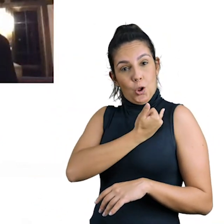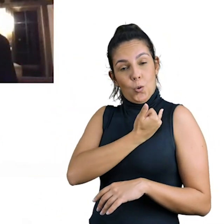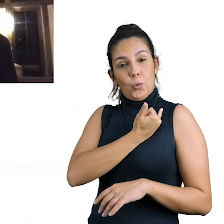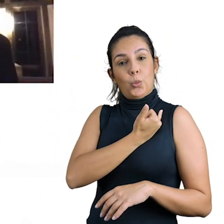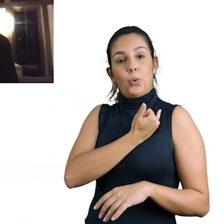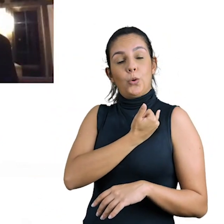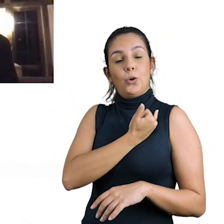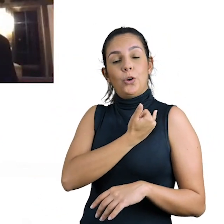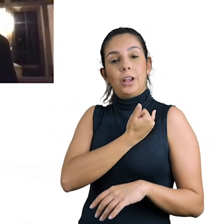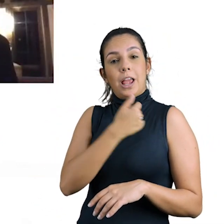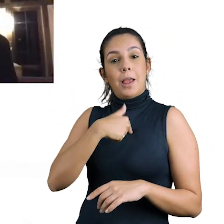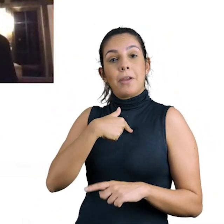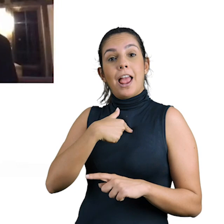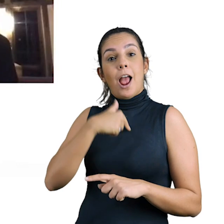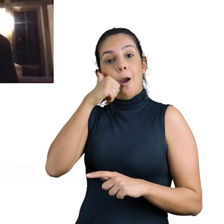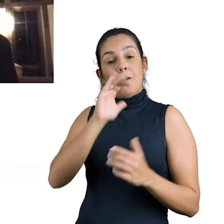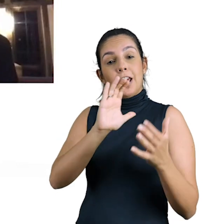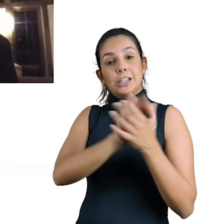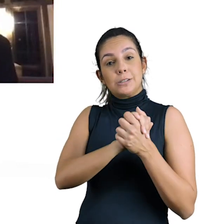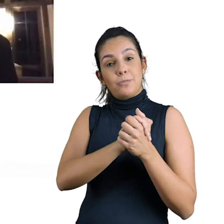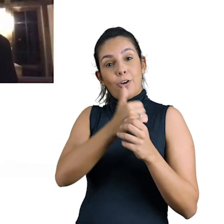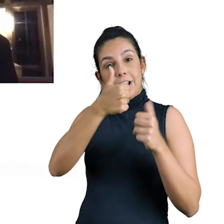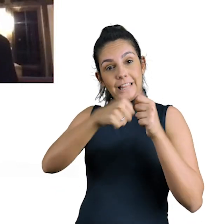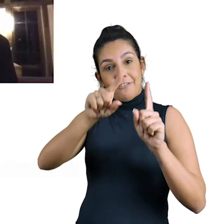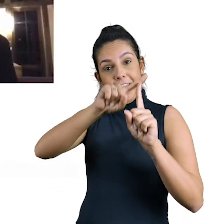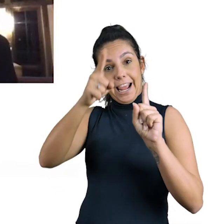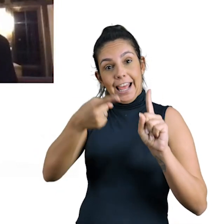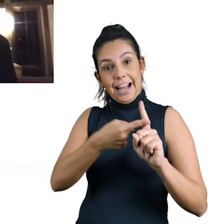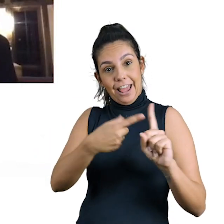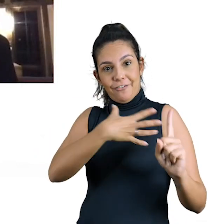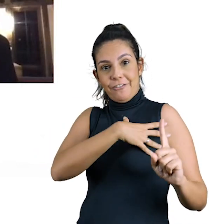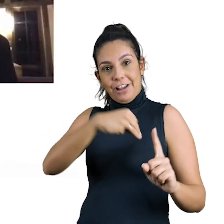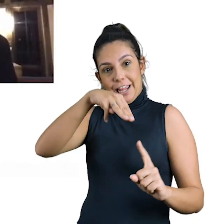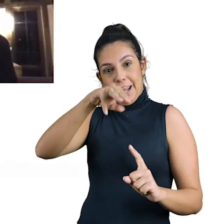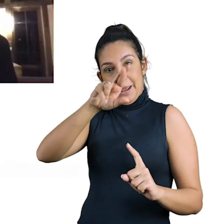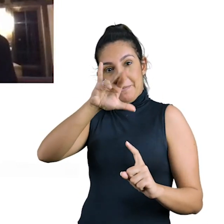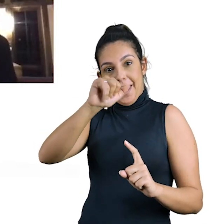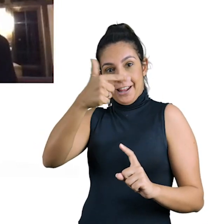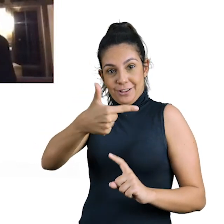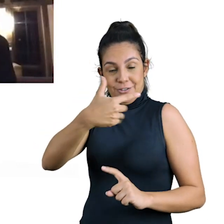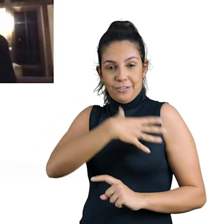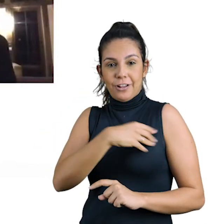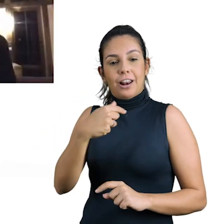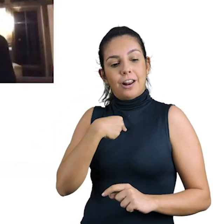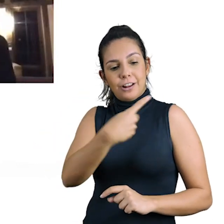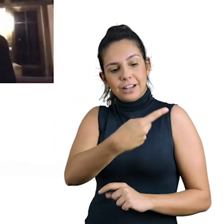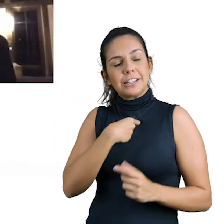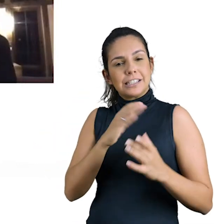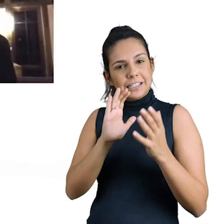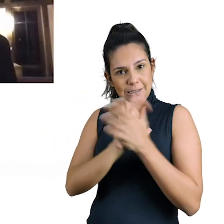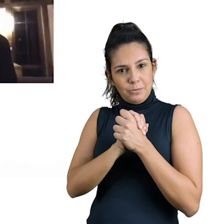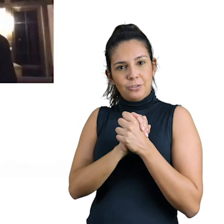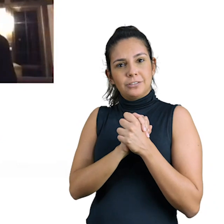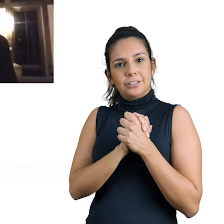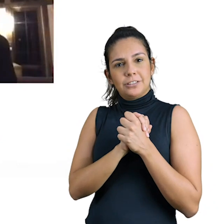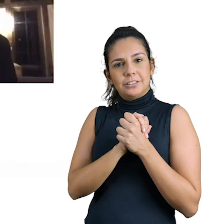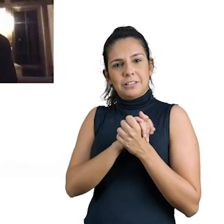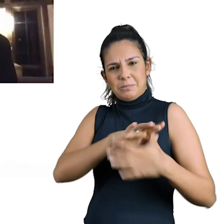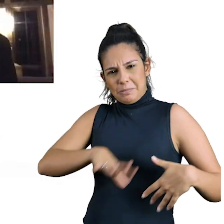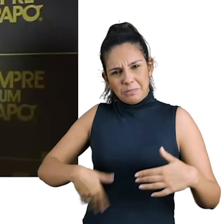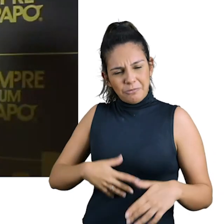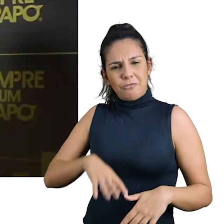contou pra mim que a Mariana, minha segunda filha, ia vir ao mundo? Eu tava lá, a Tatiana tava assim, como é que